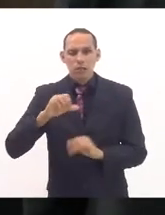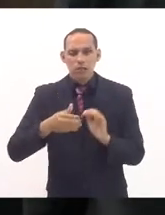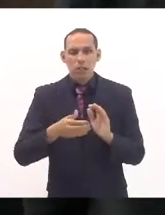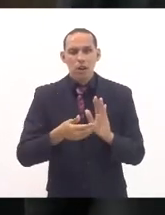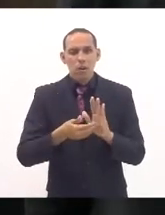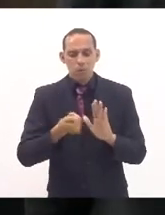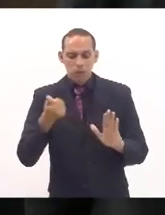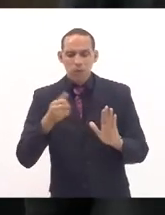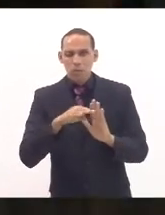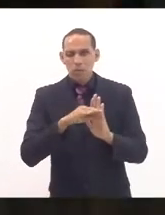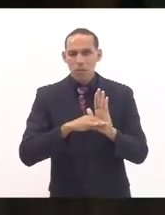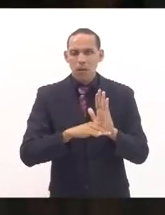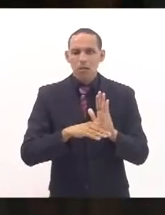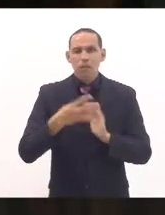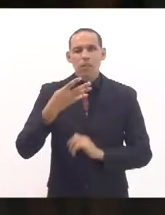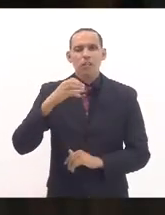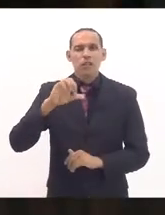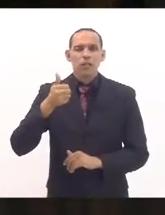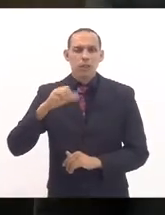favor.